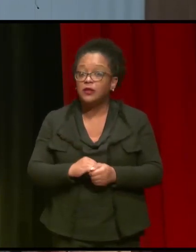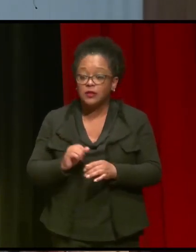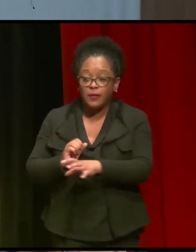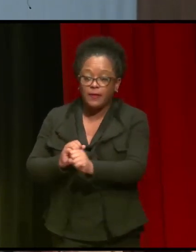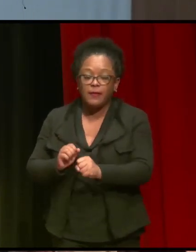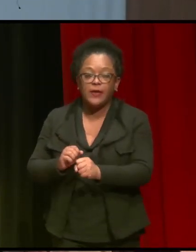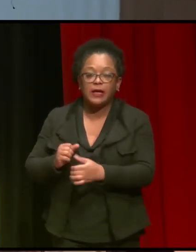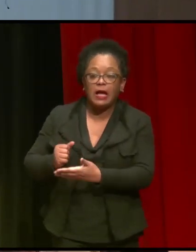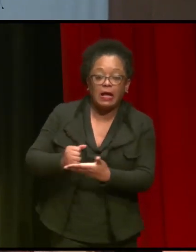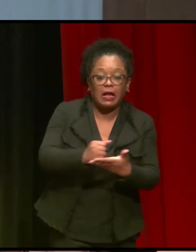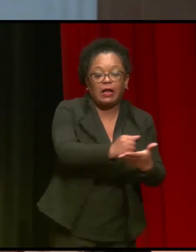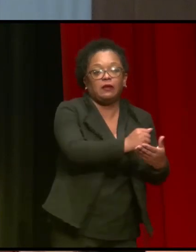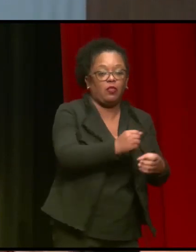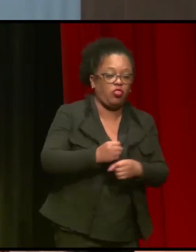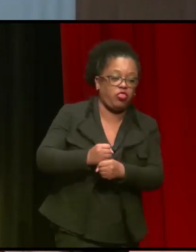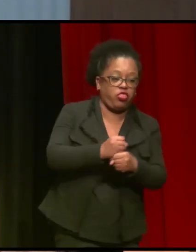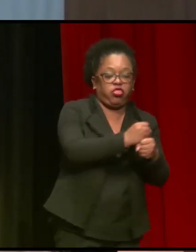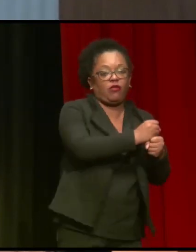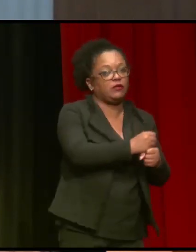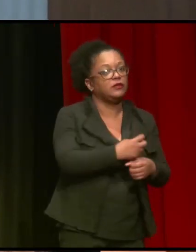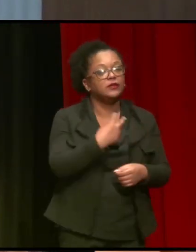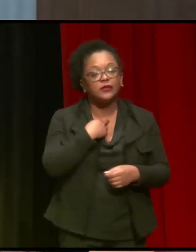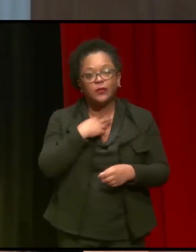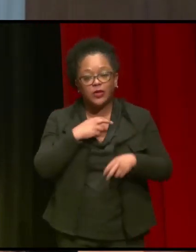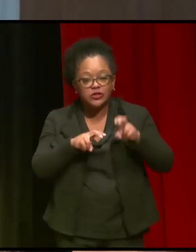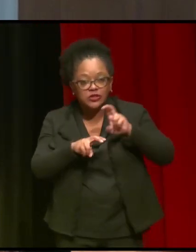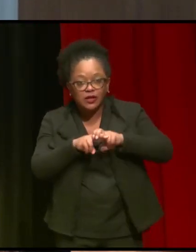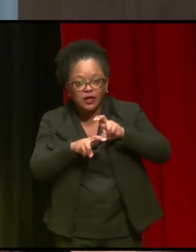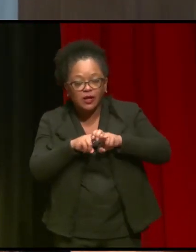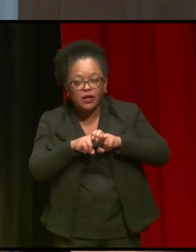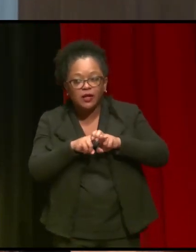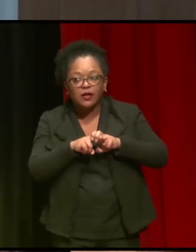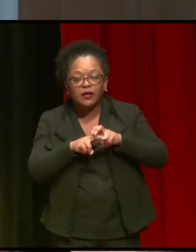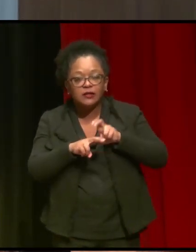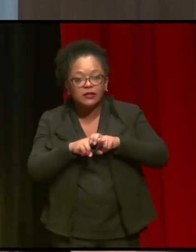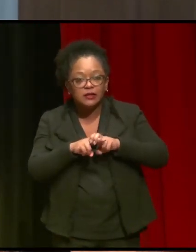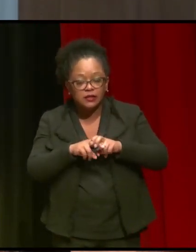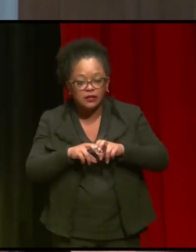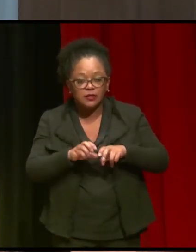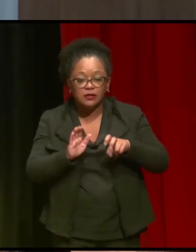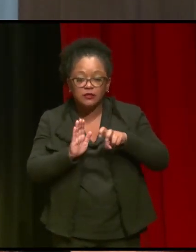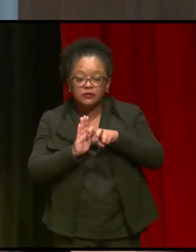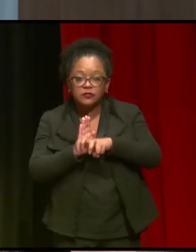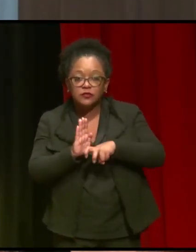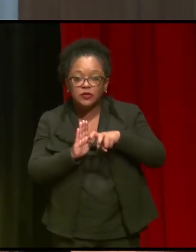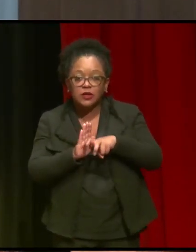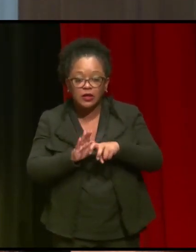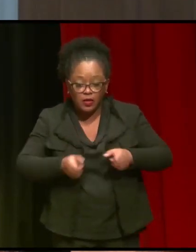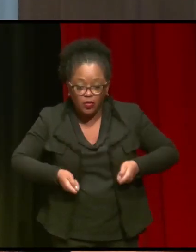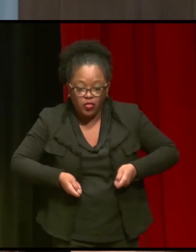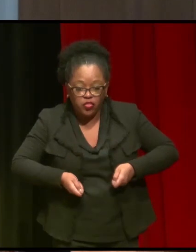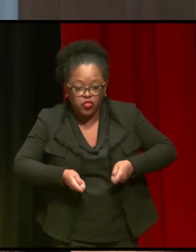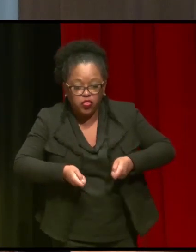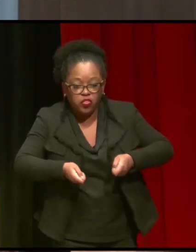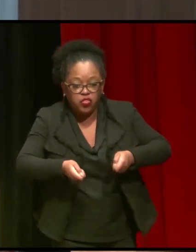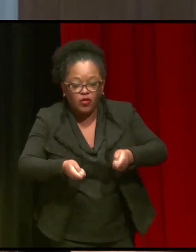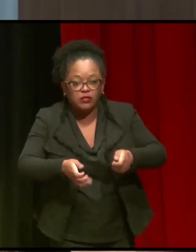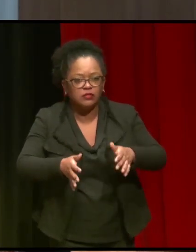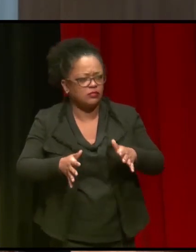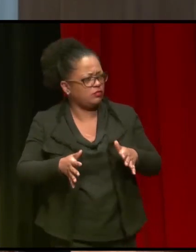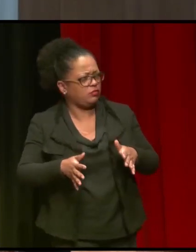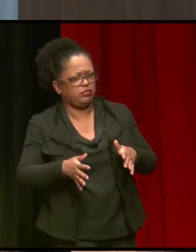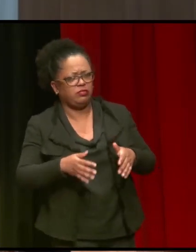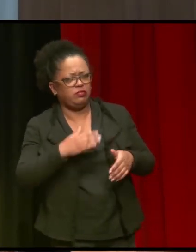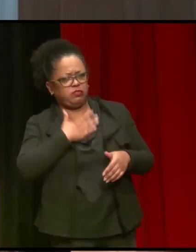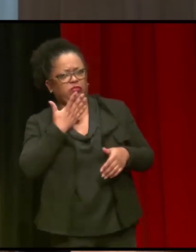toca. Cadeirante é a mesma coisa, gente. O cara está sentado numa cadeira de roda, você vai lá e começa a empurrar ele para cá. Ele vai